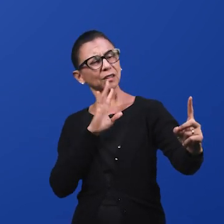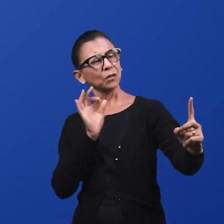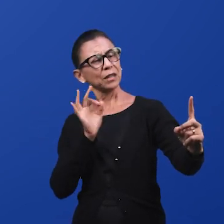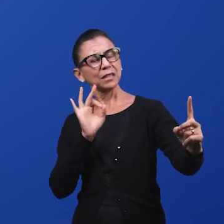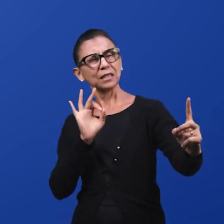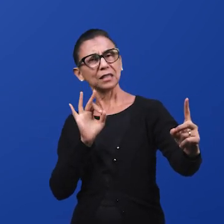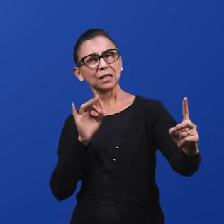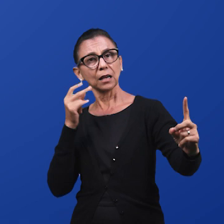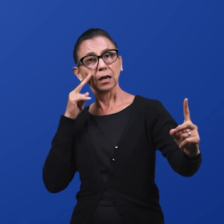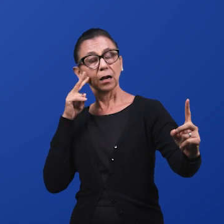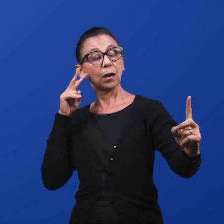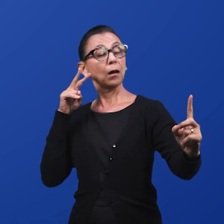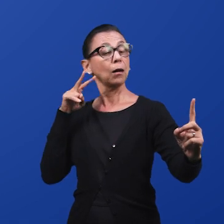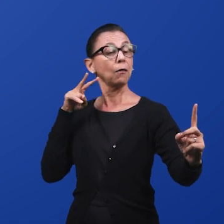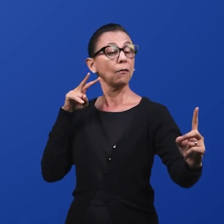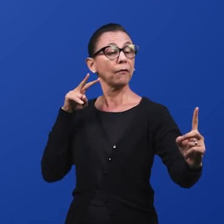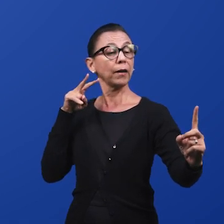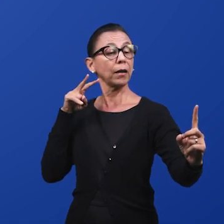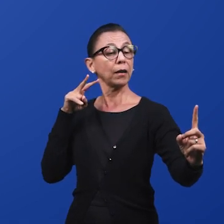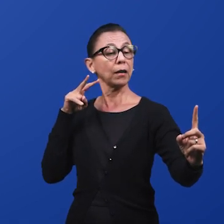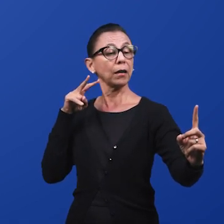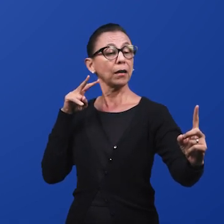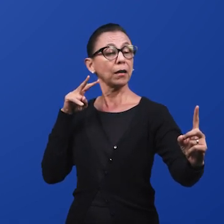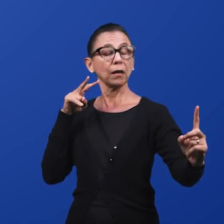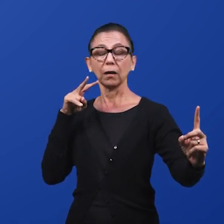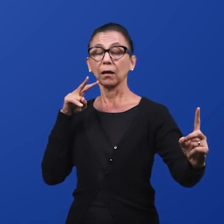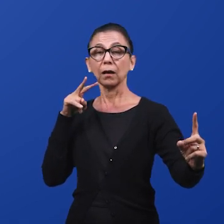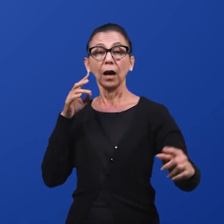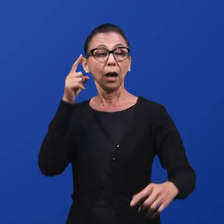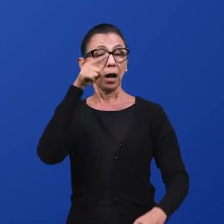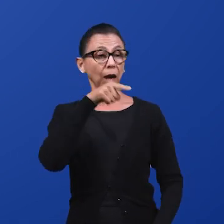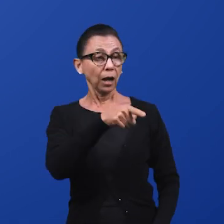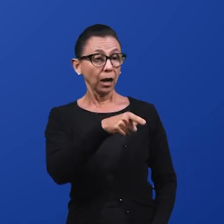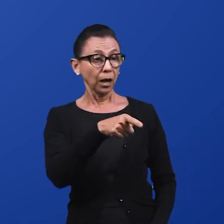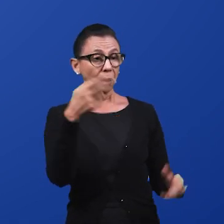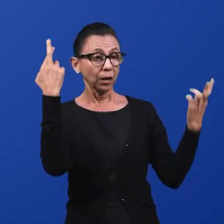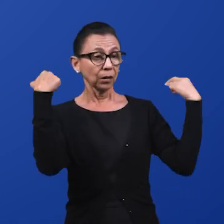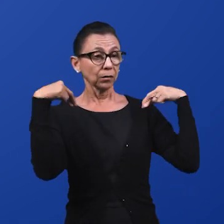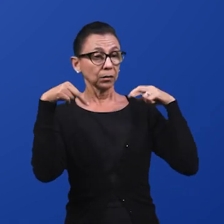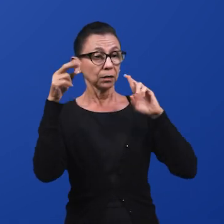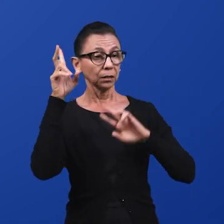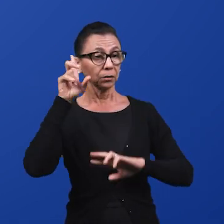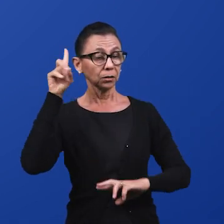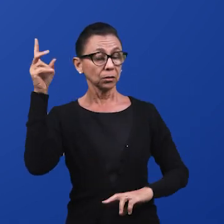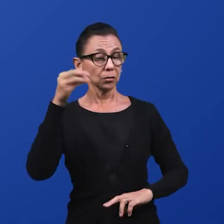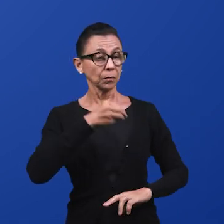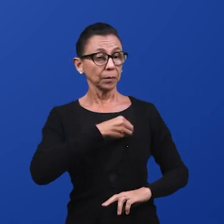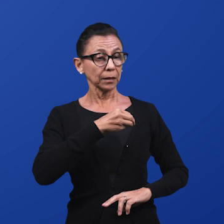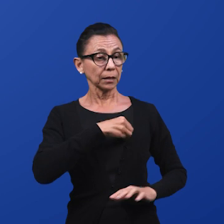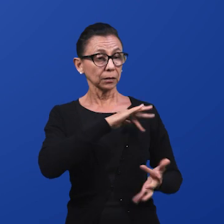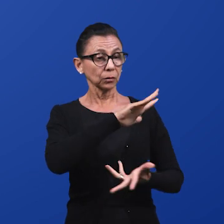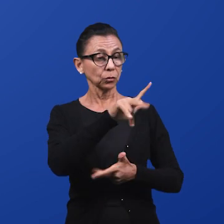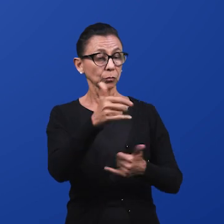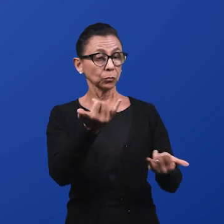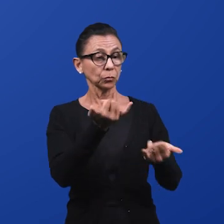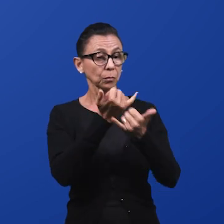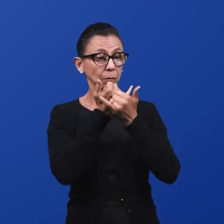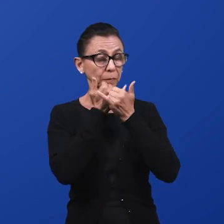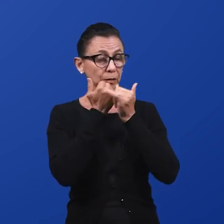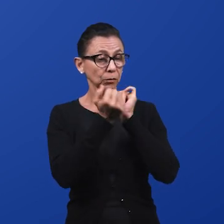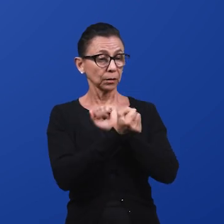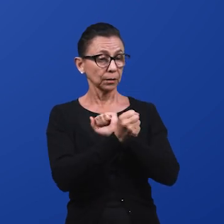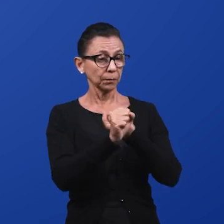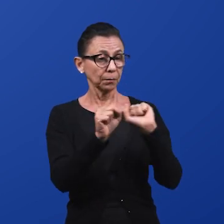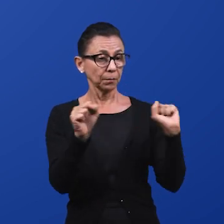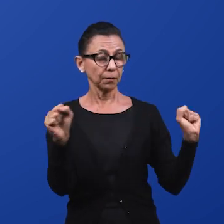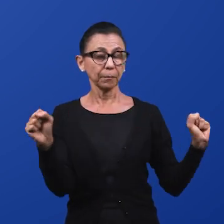Jesus, e ao ver Jesus, João disse: Eis o Cordeiro de Deus que tira o pecado do mundo. E